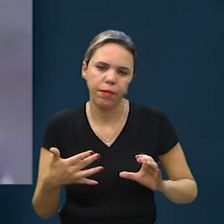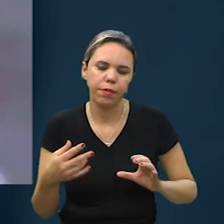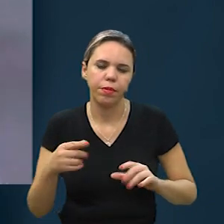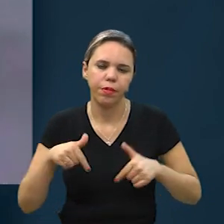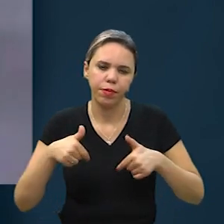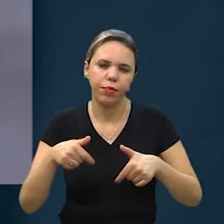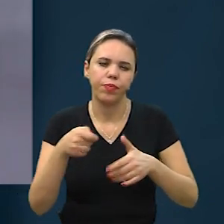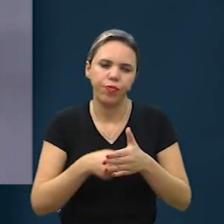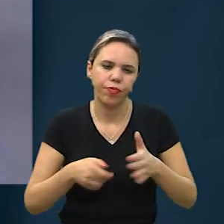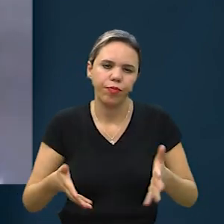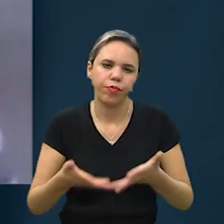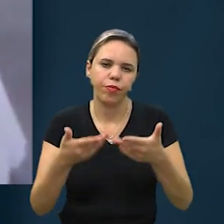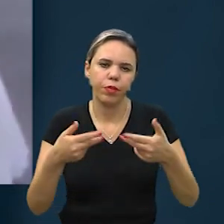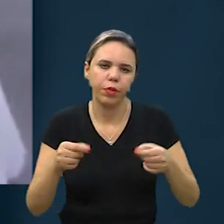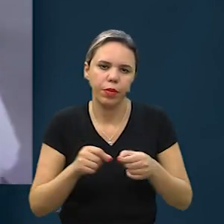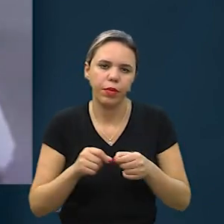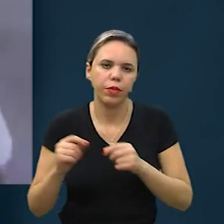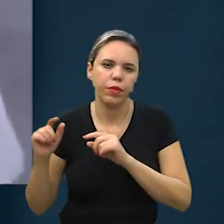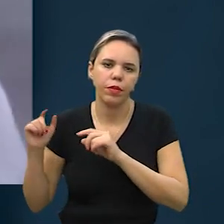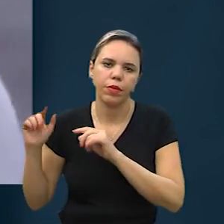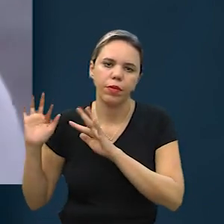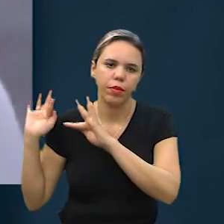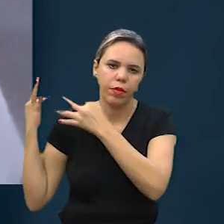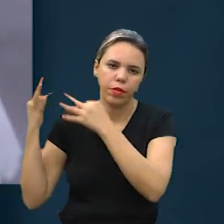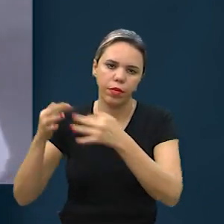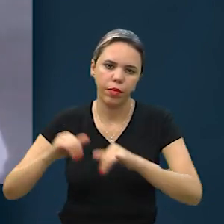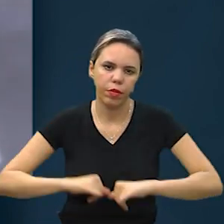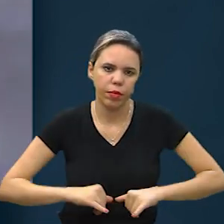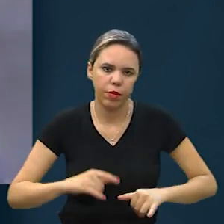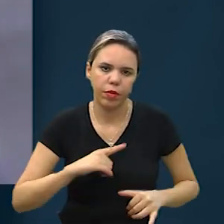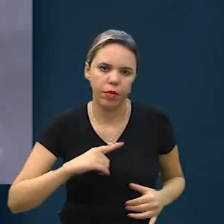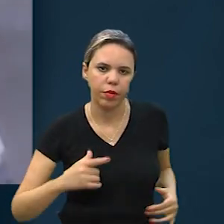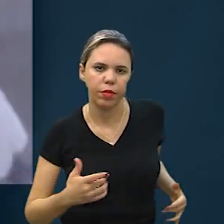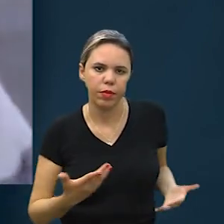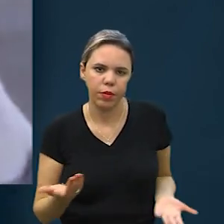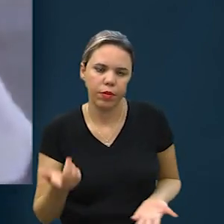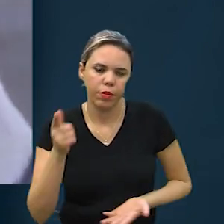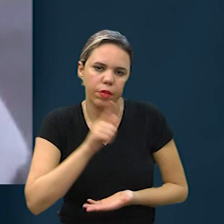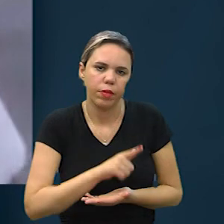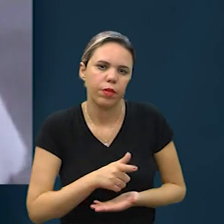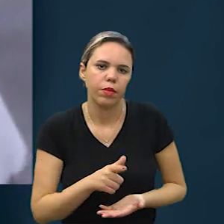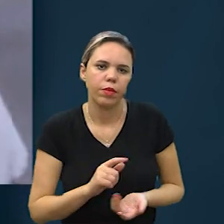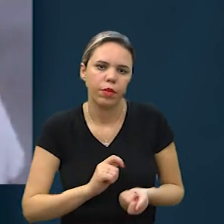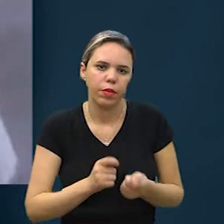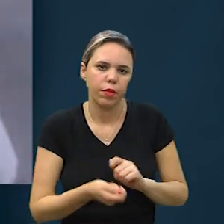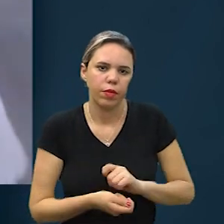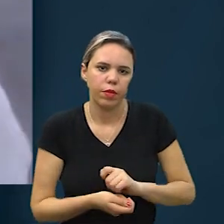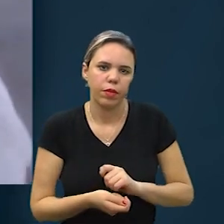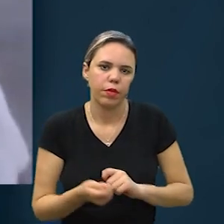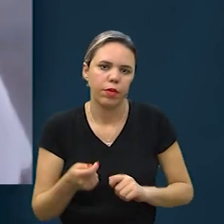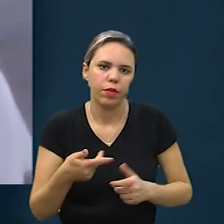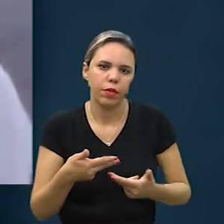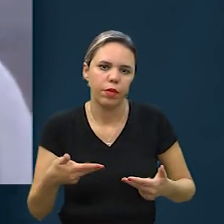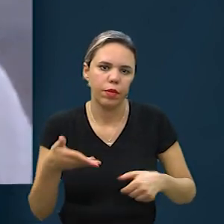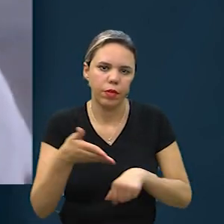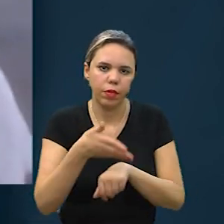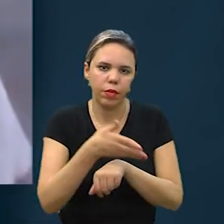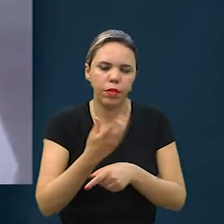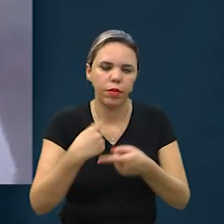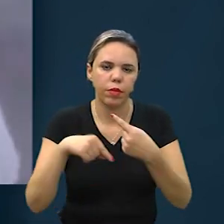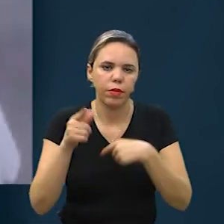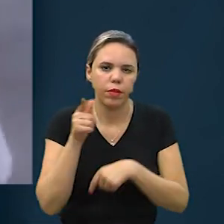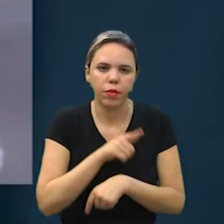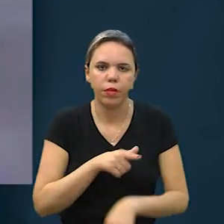da sua história, né, da genealogia, dos sofrimentos que ele teve, ele acabou se aglutinando em vários